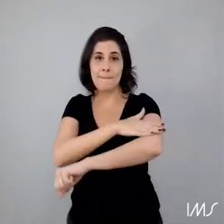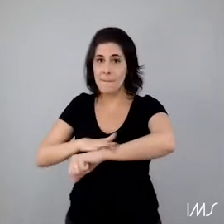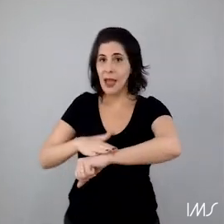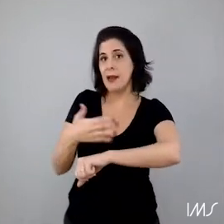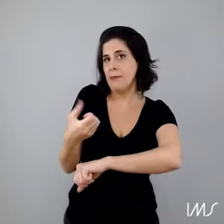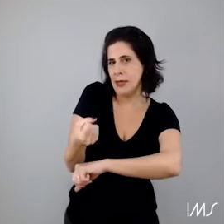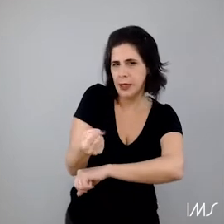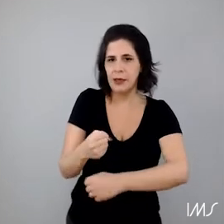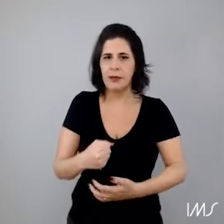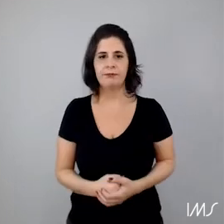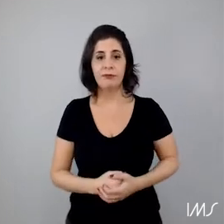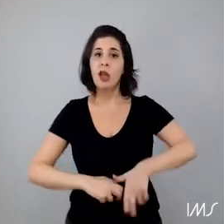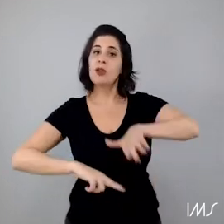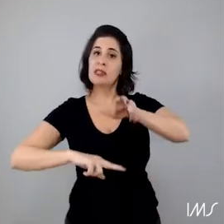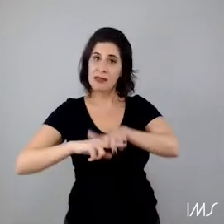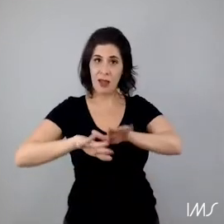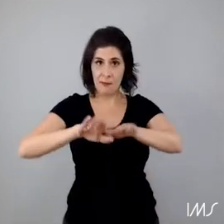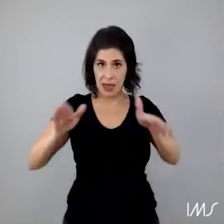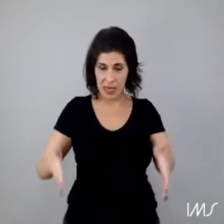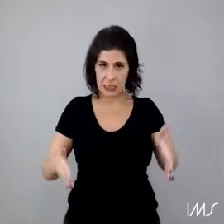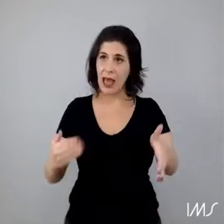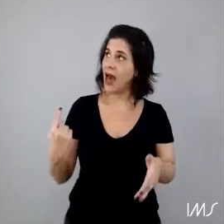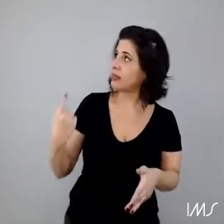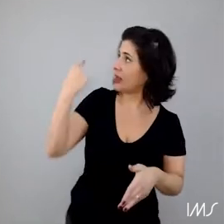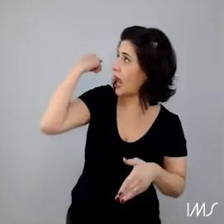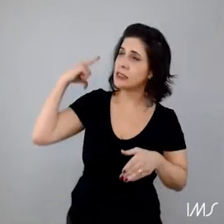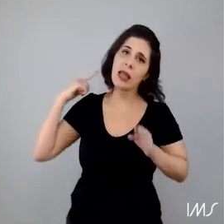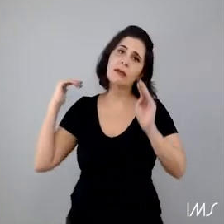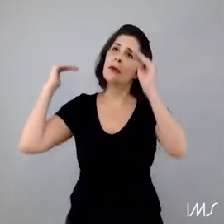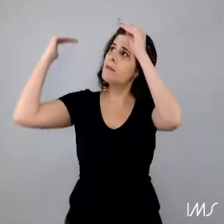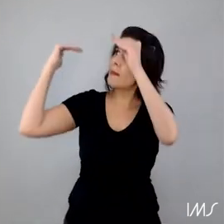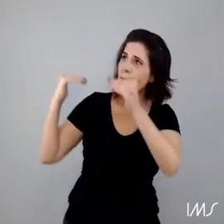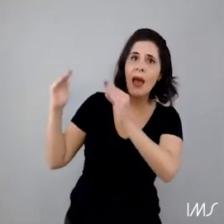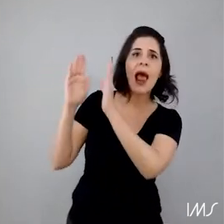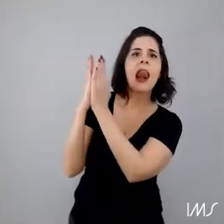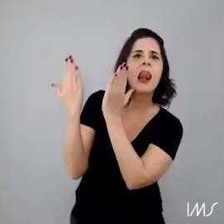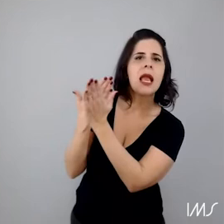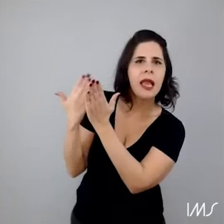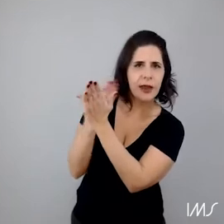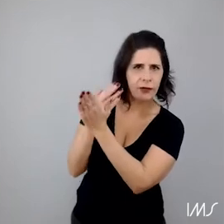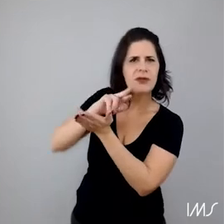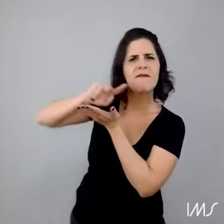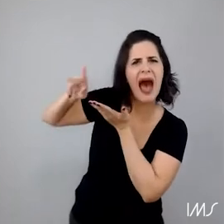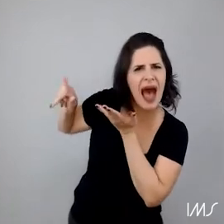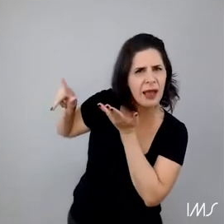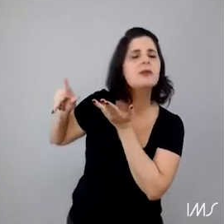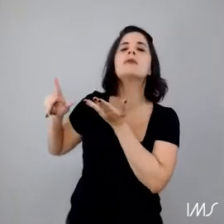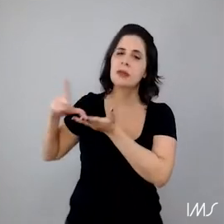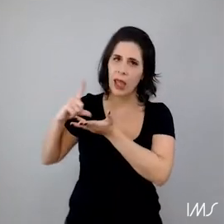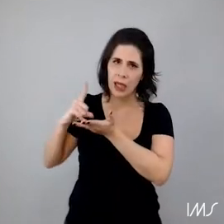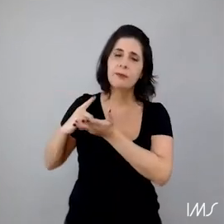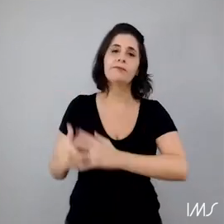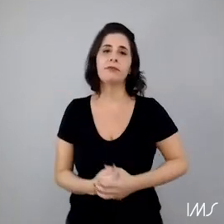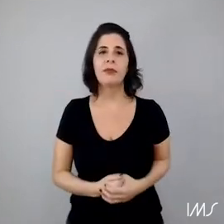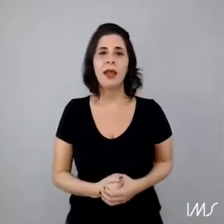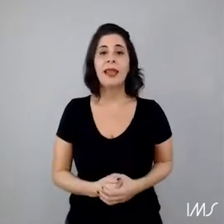Estou sentada na minha mesa e atrás de mim uma livraria branca também, com muitos